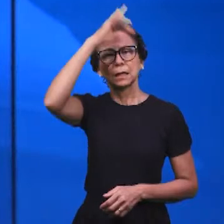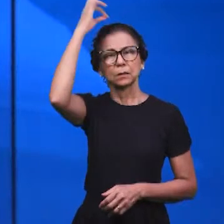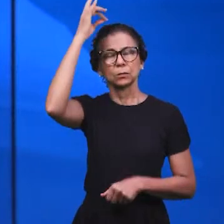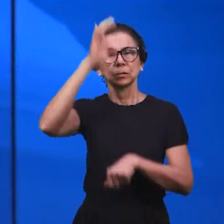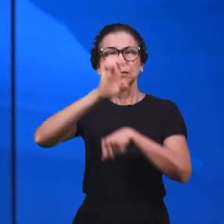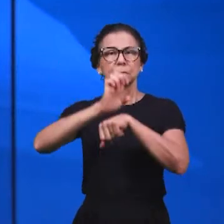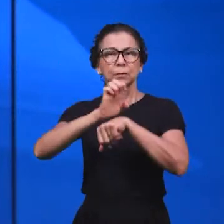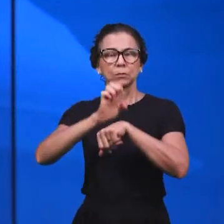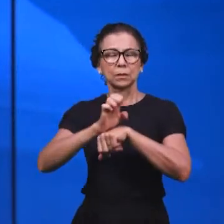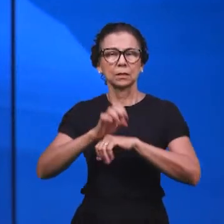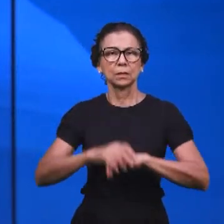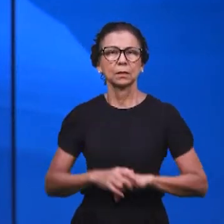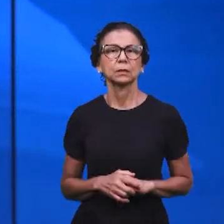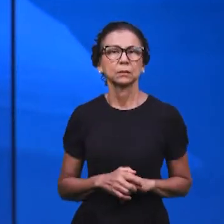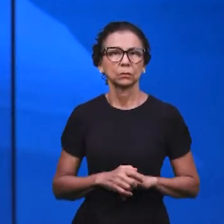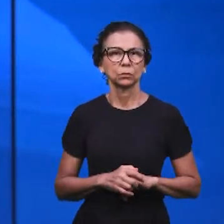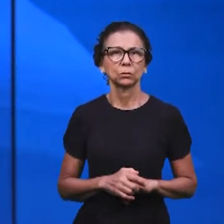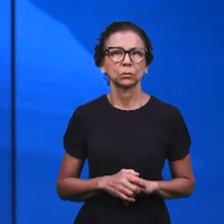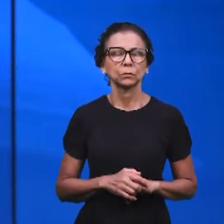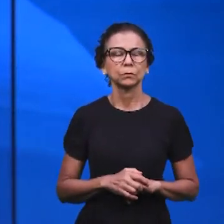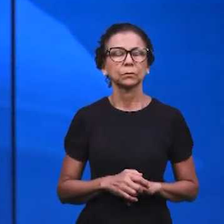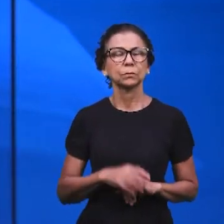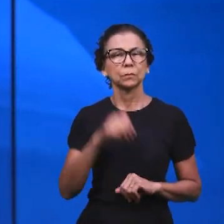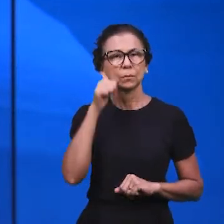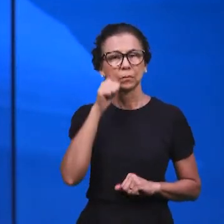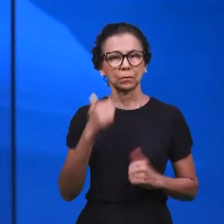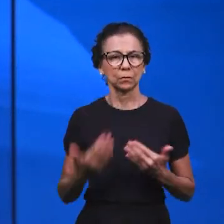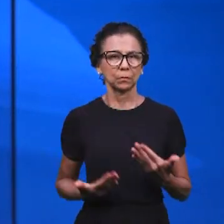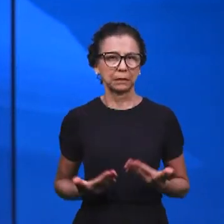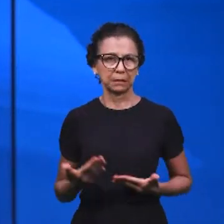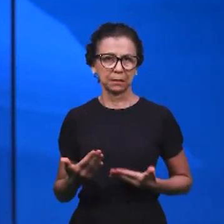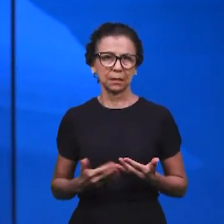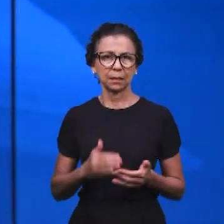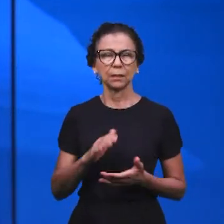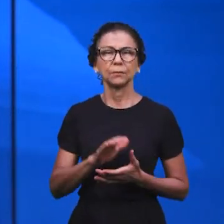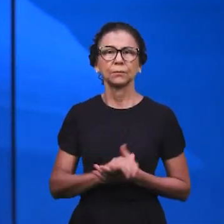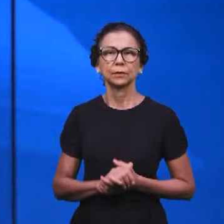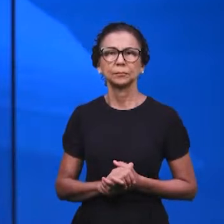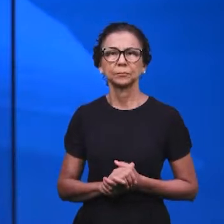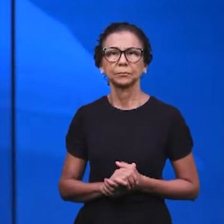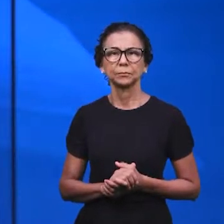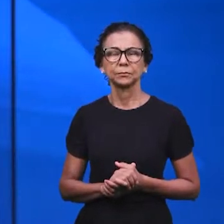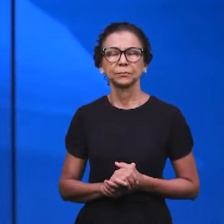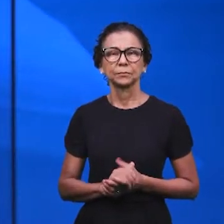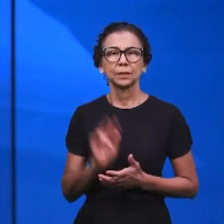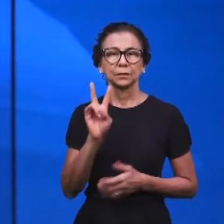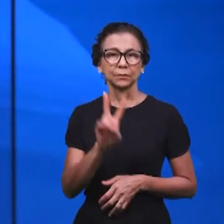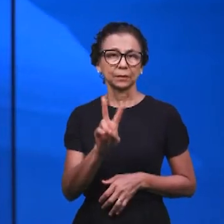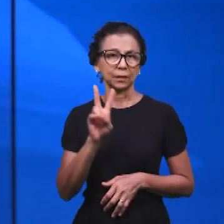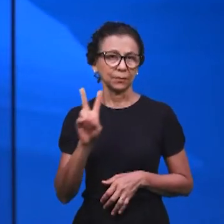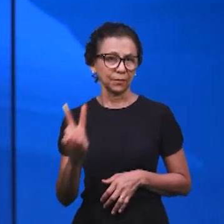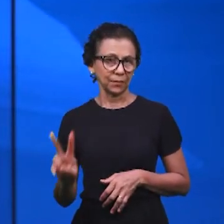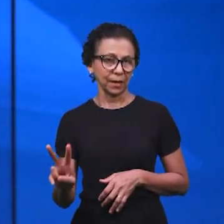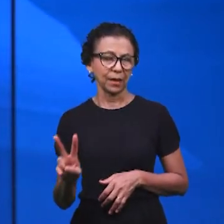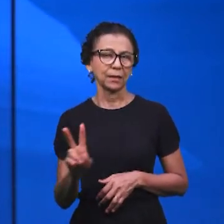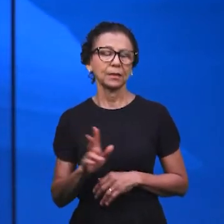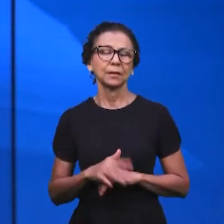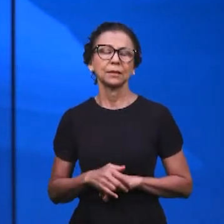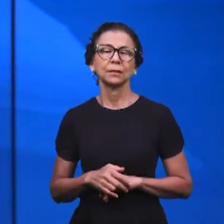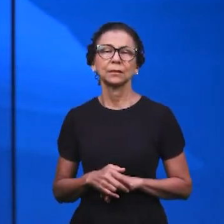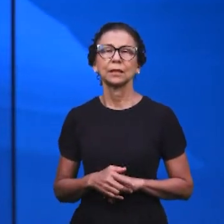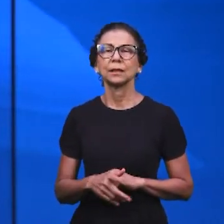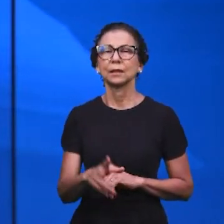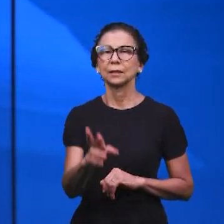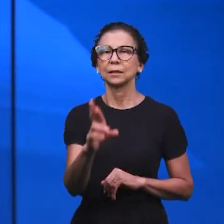irmã Leila Ortega, do grupo de senhoras da nossa igreja em Vila Velha, ela vai nos dizer de onde virá